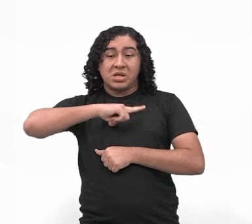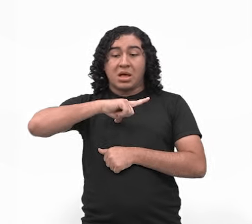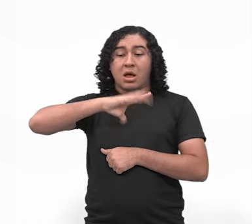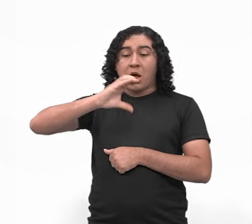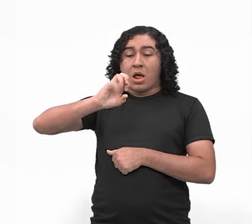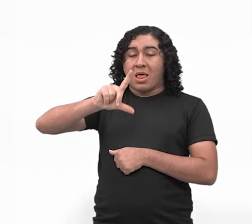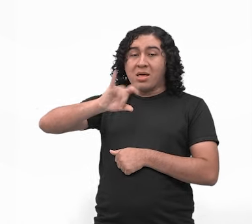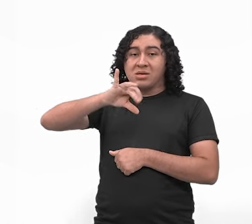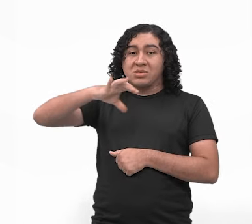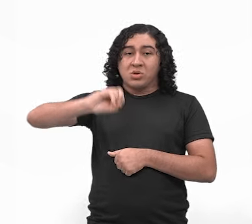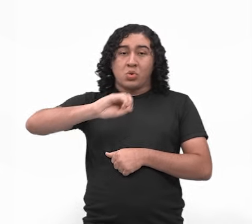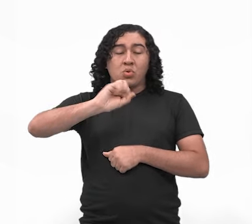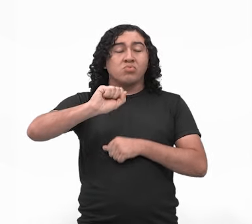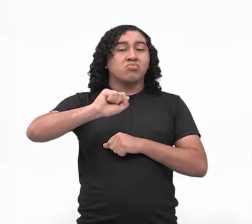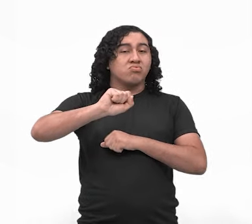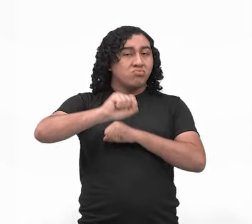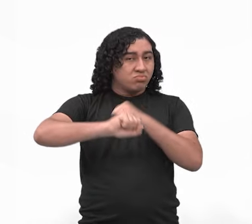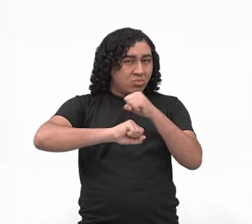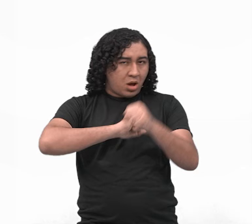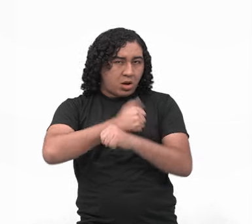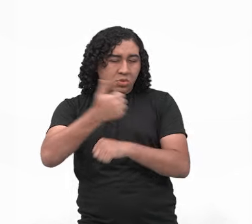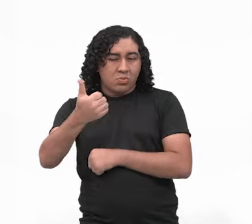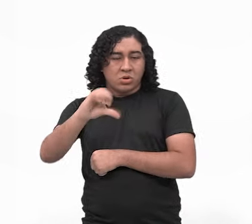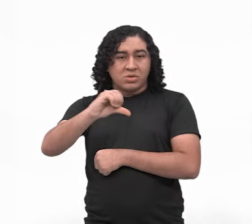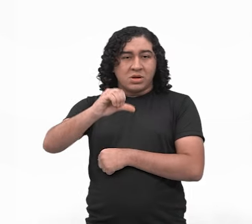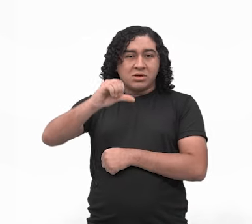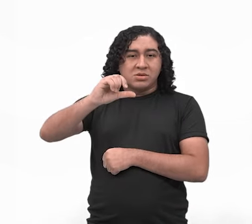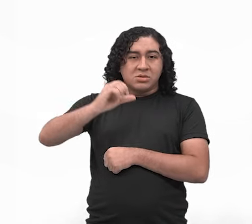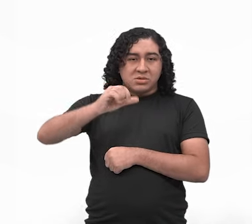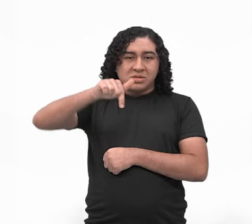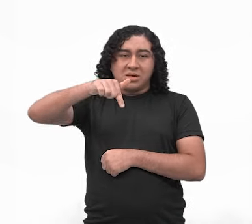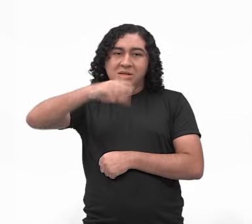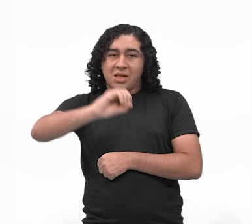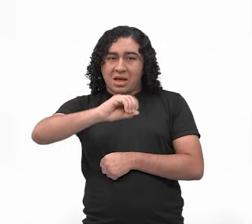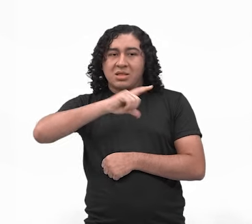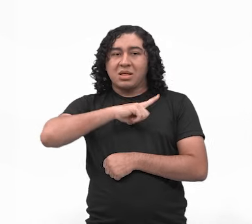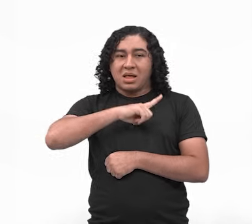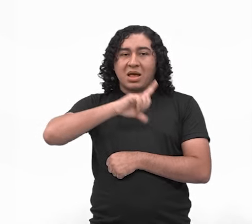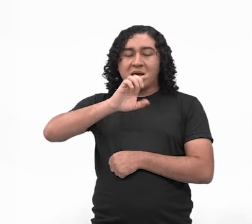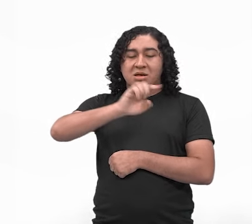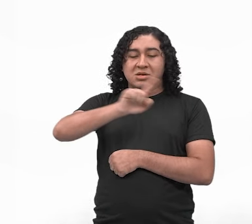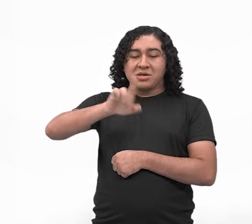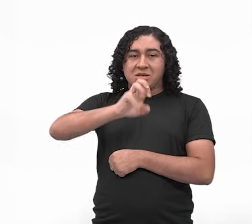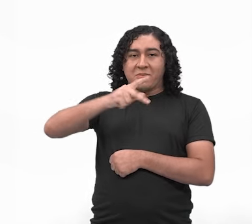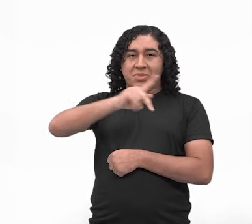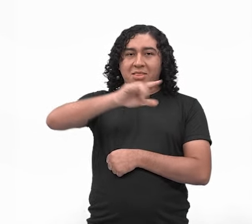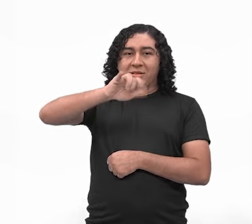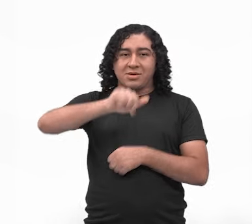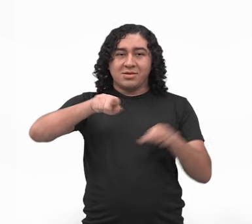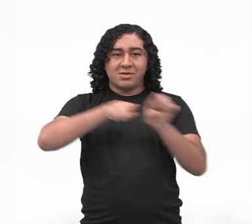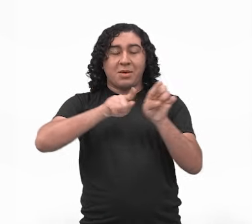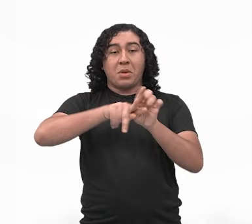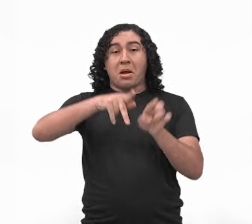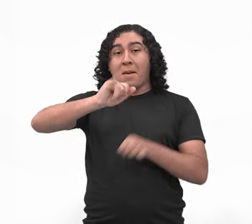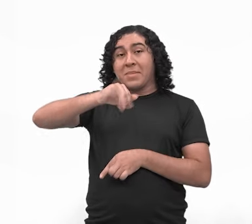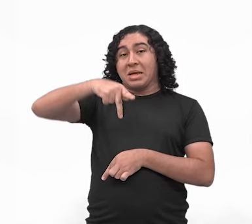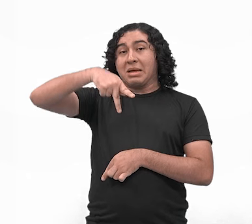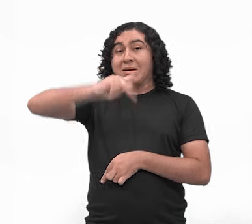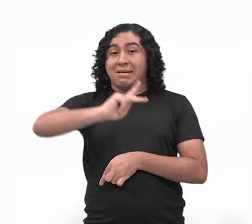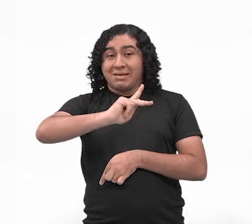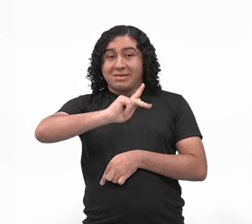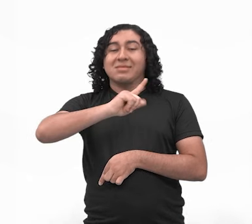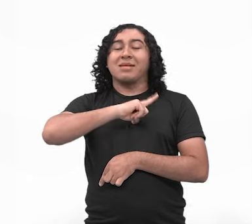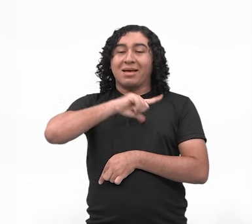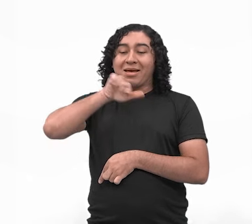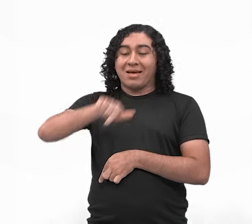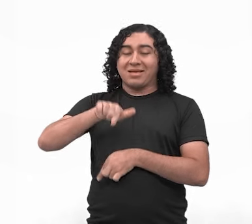Em 1970, o Zeppelin, Pink Floyd, bandas que contribuíram significativamente para o rock